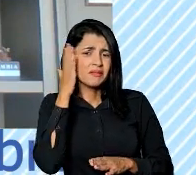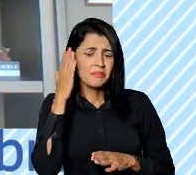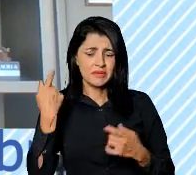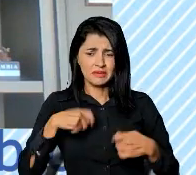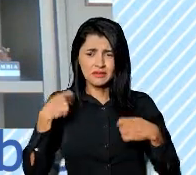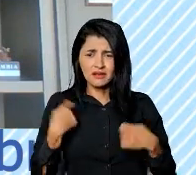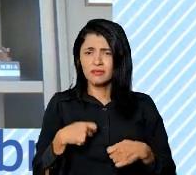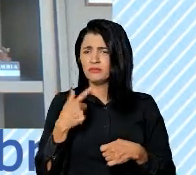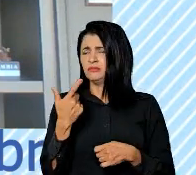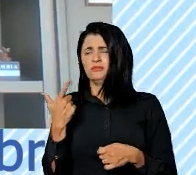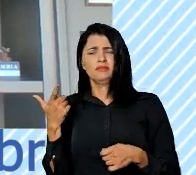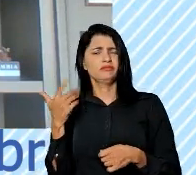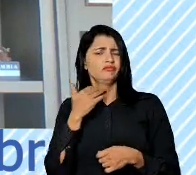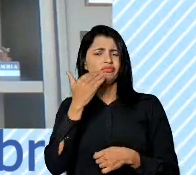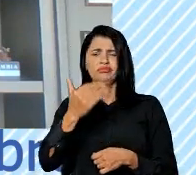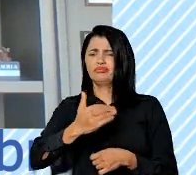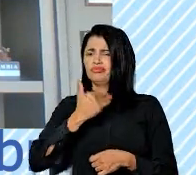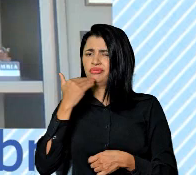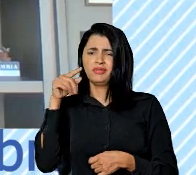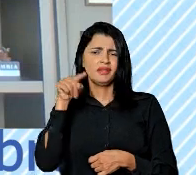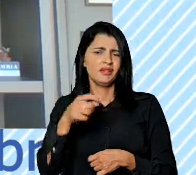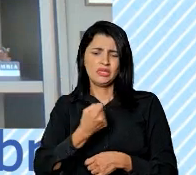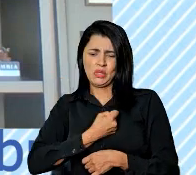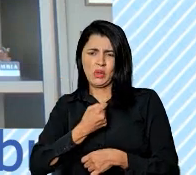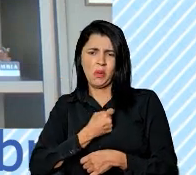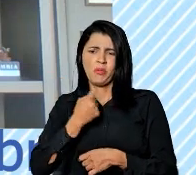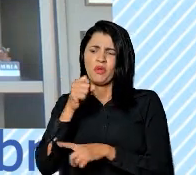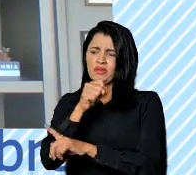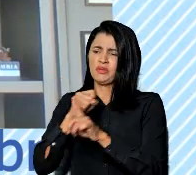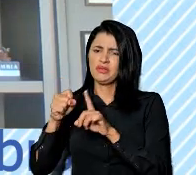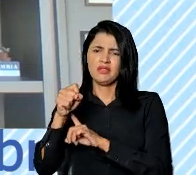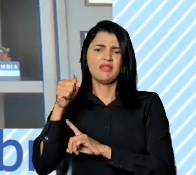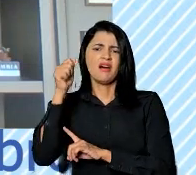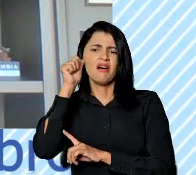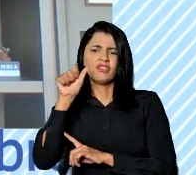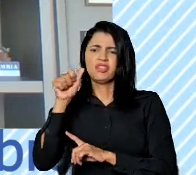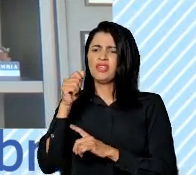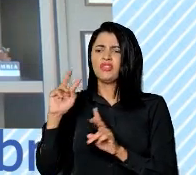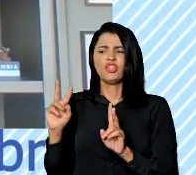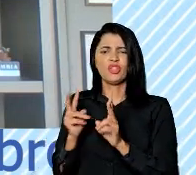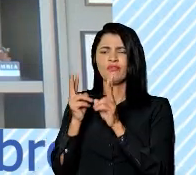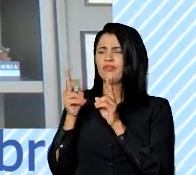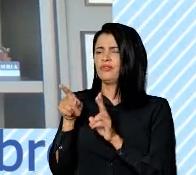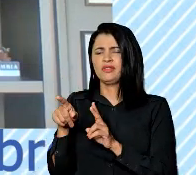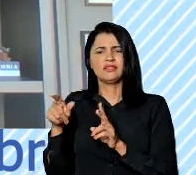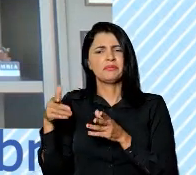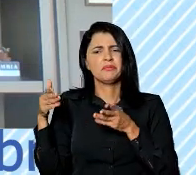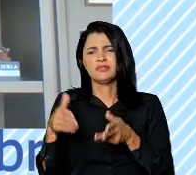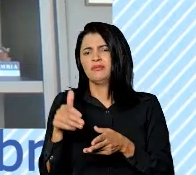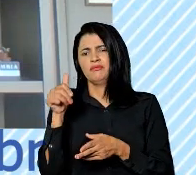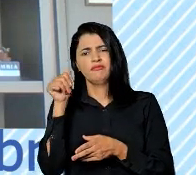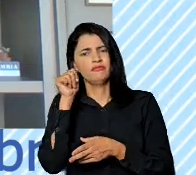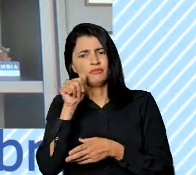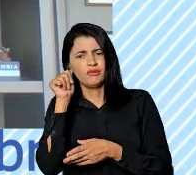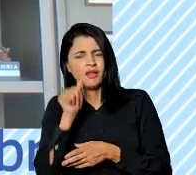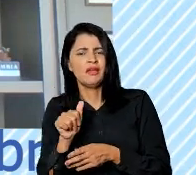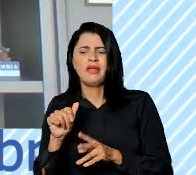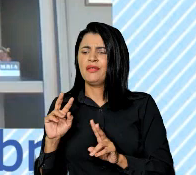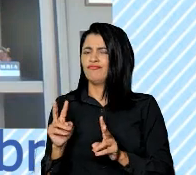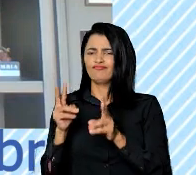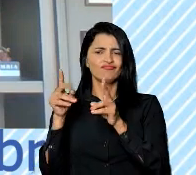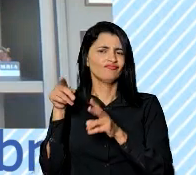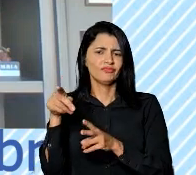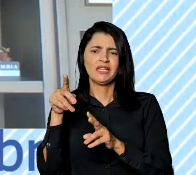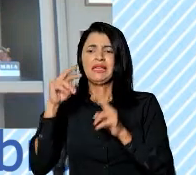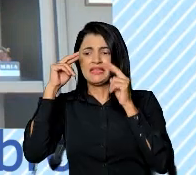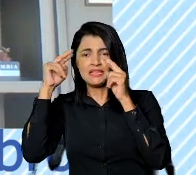triste marca de sermos ainda uma sociedade que não valoriza a participação feminina, que não valoriza e respeita o